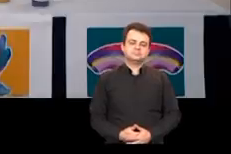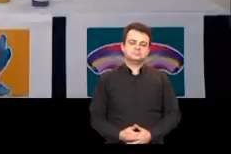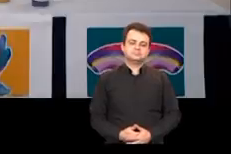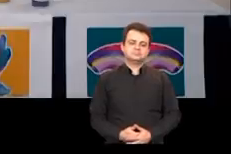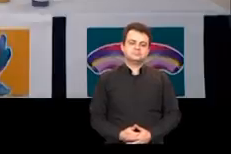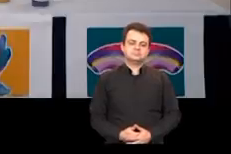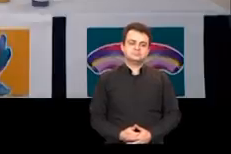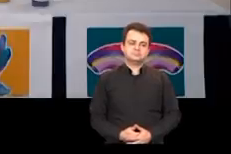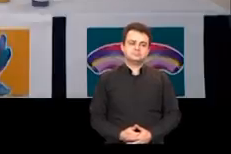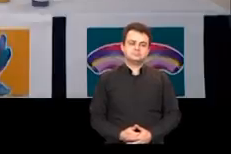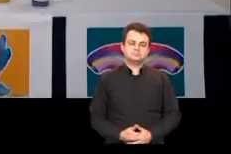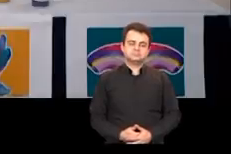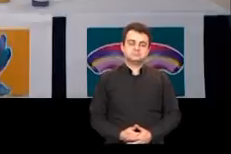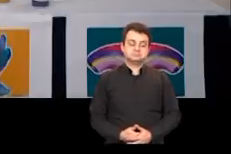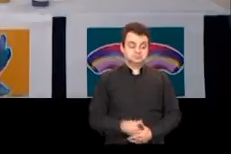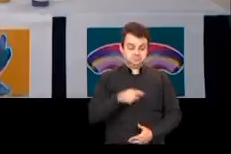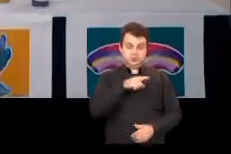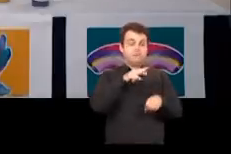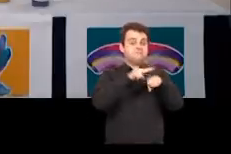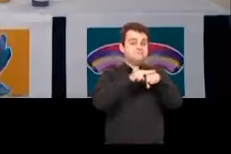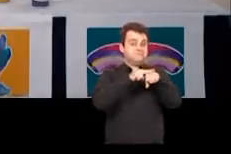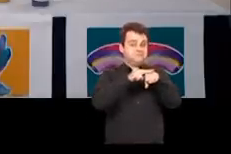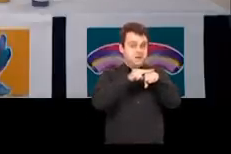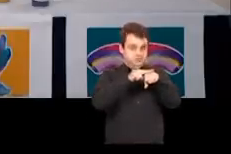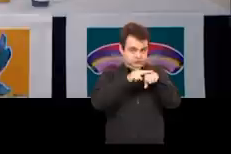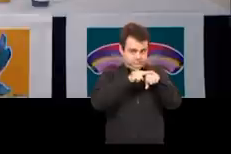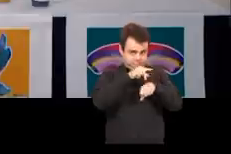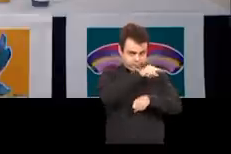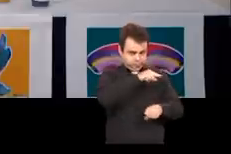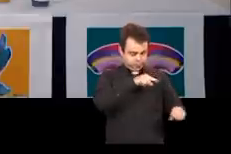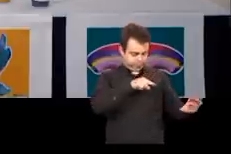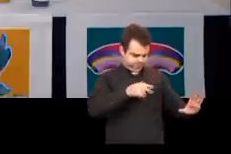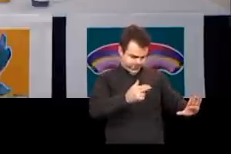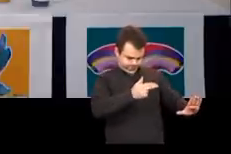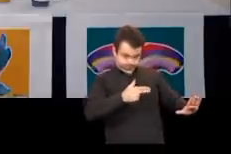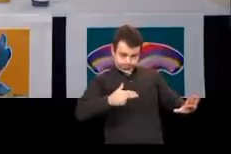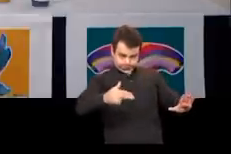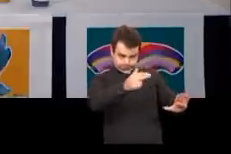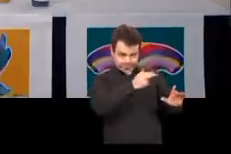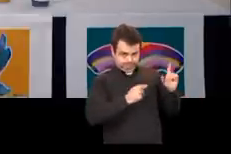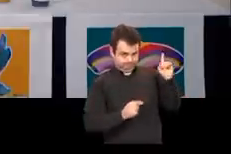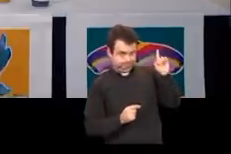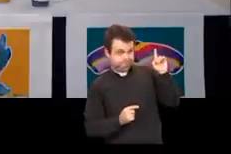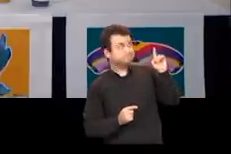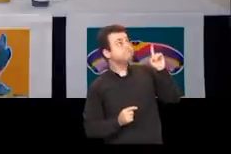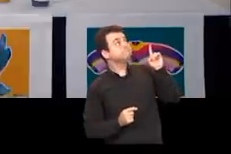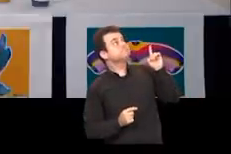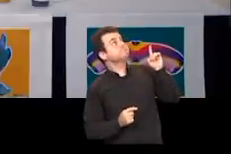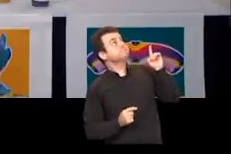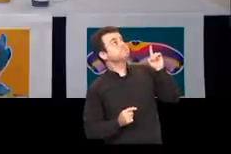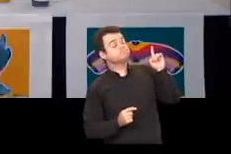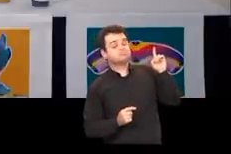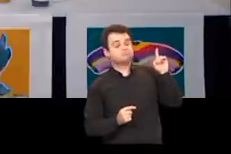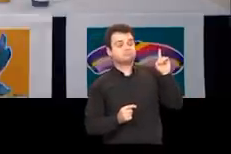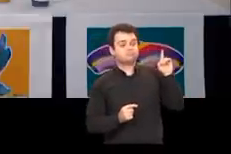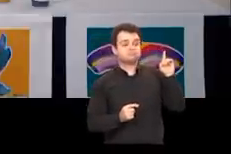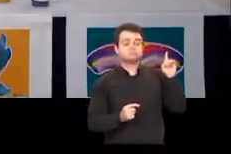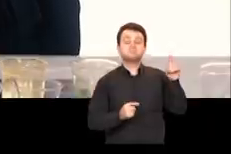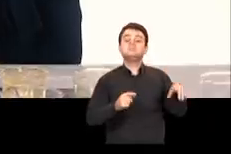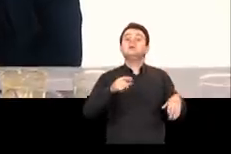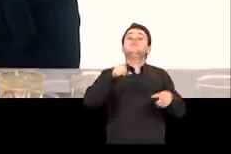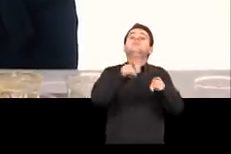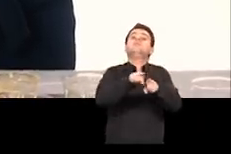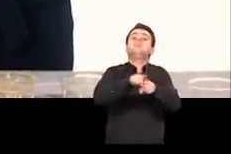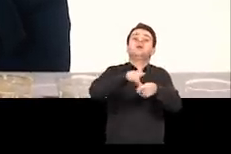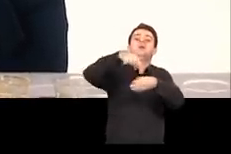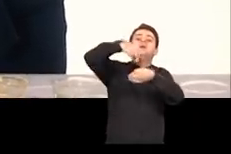Eu estou usando a pigmentação verde. Agora, eu vou utilizar outros instrumentos, como o conta-gota, que a